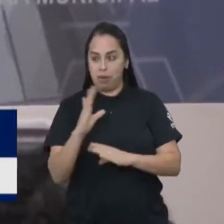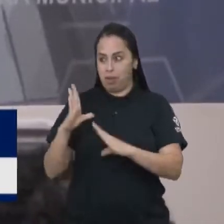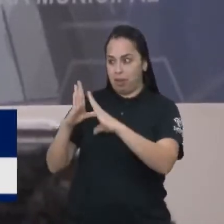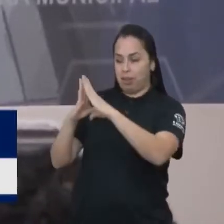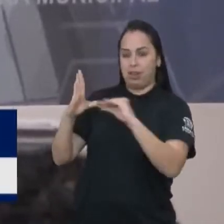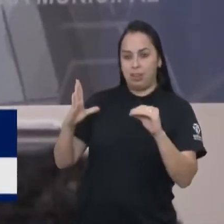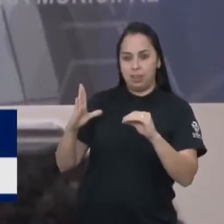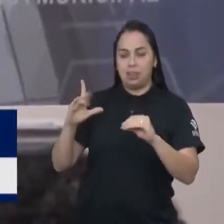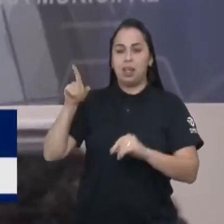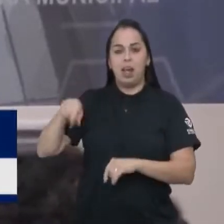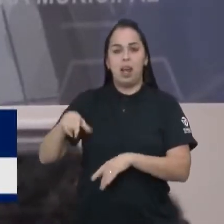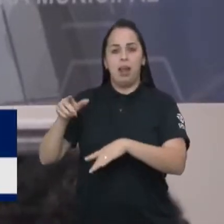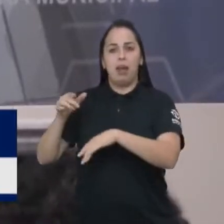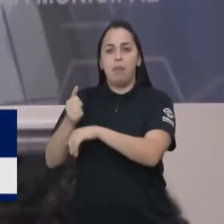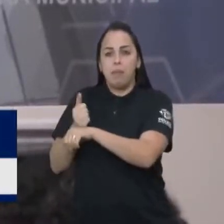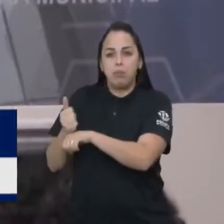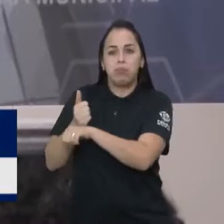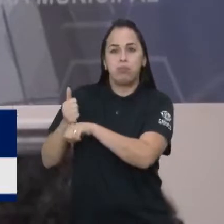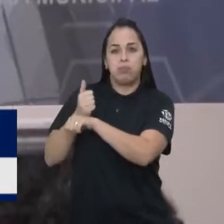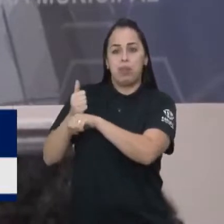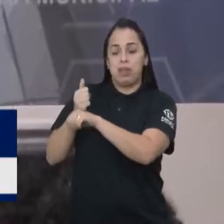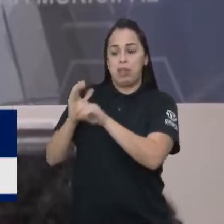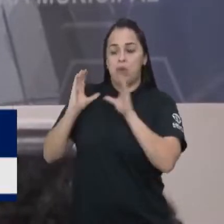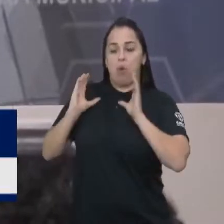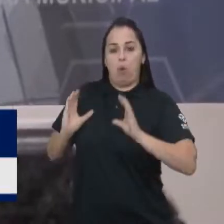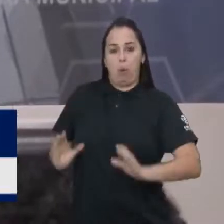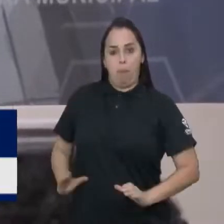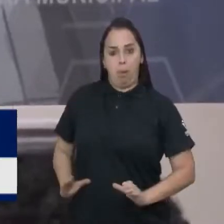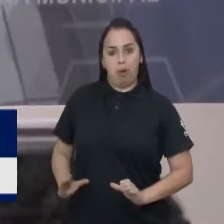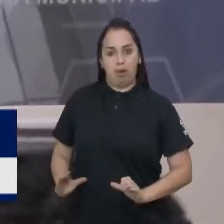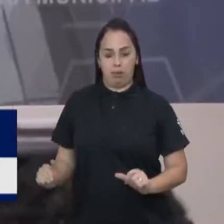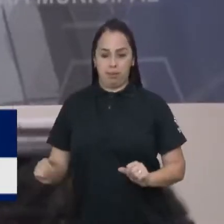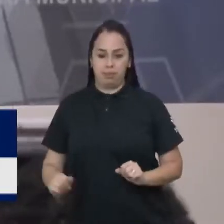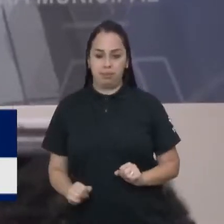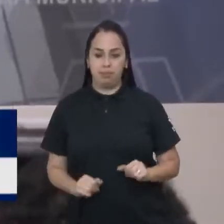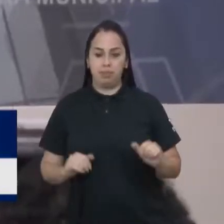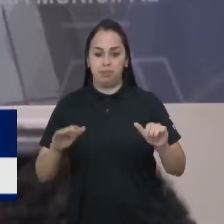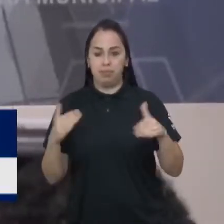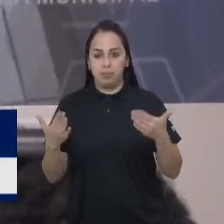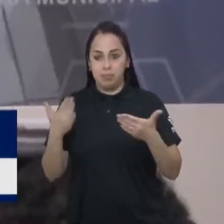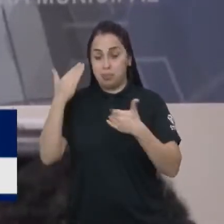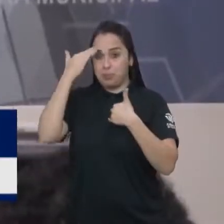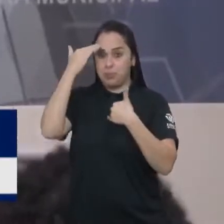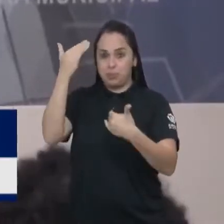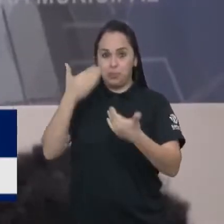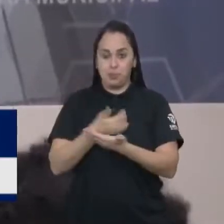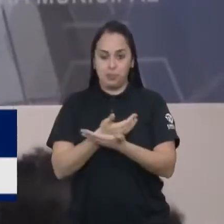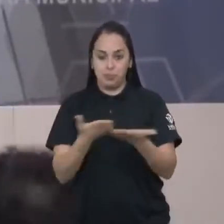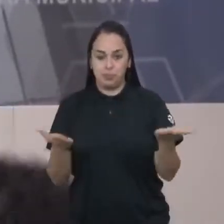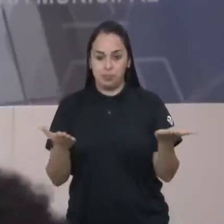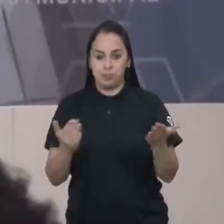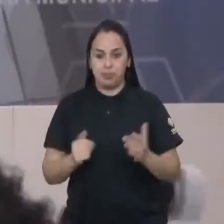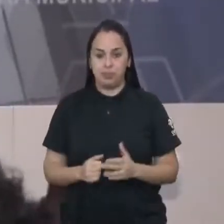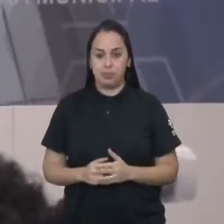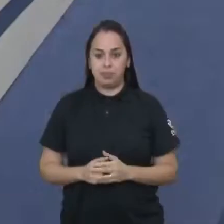profissionalismo e de conduta na vida. Então, muito obrigado a todos.